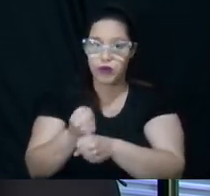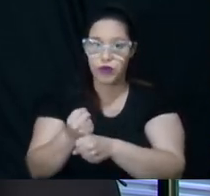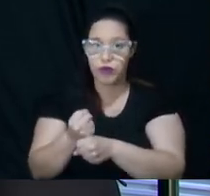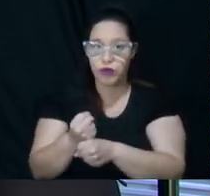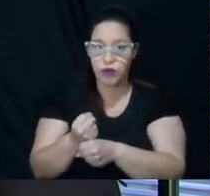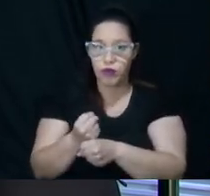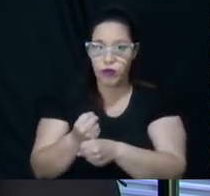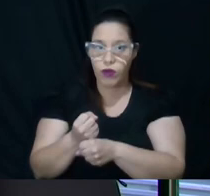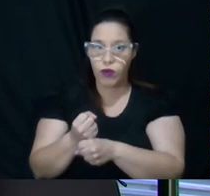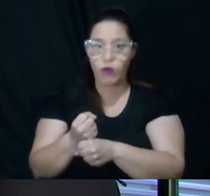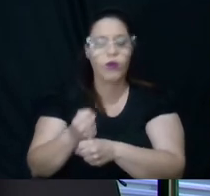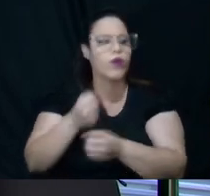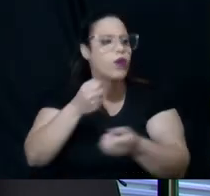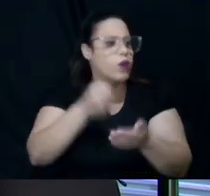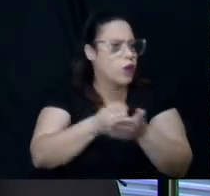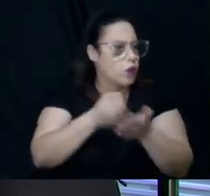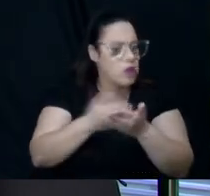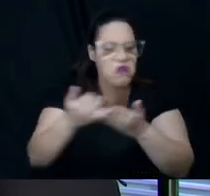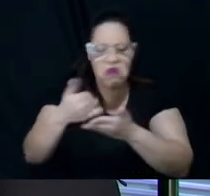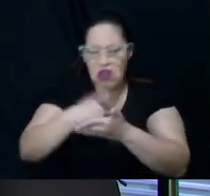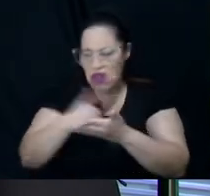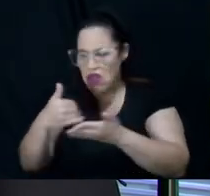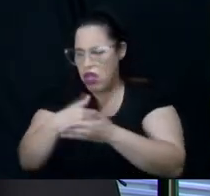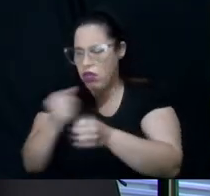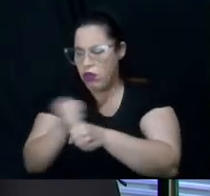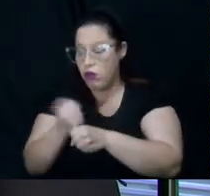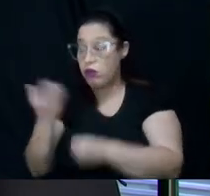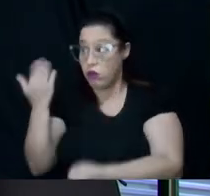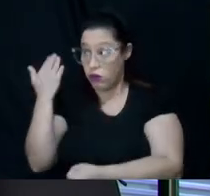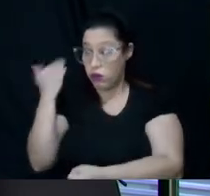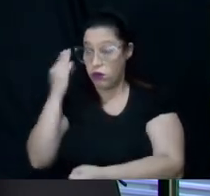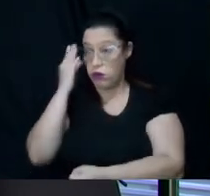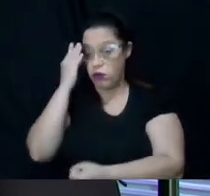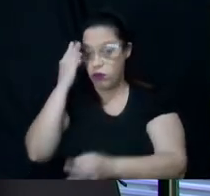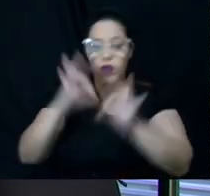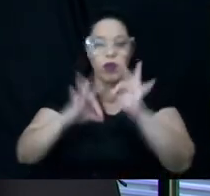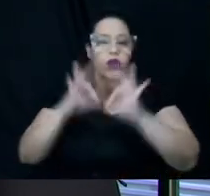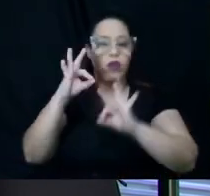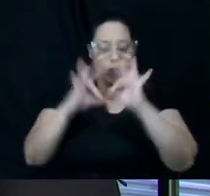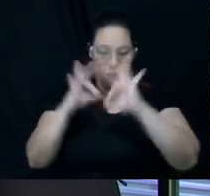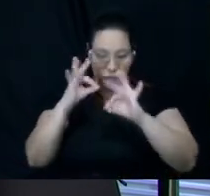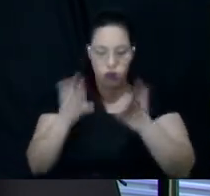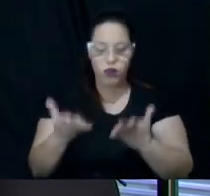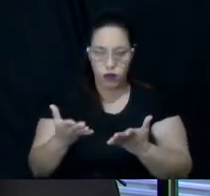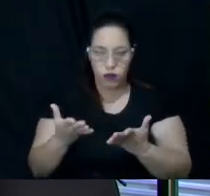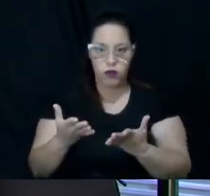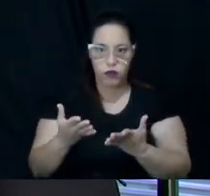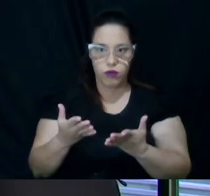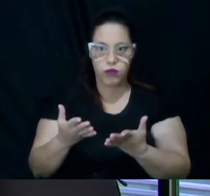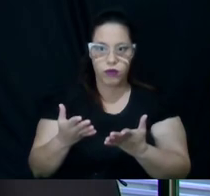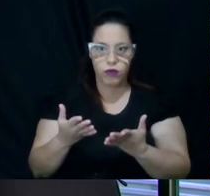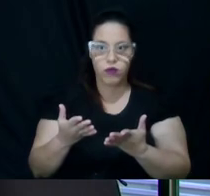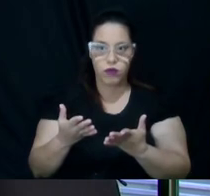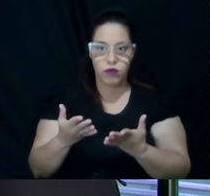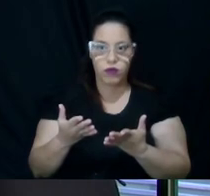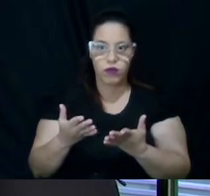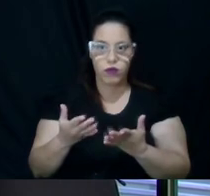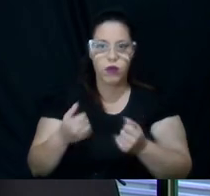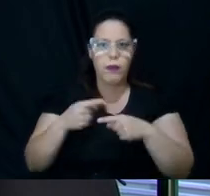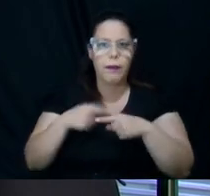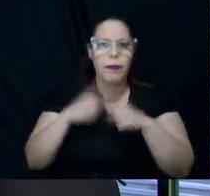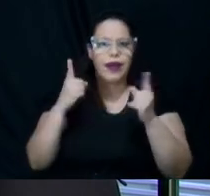meta de fechar as contas do ano anterior e fazer um planejamento para isso, para acertar essas contas. Mas quem não